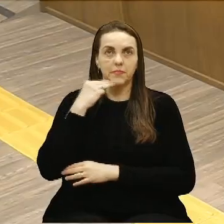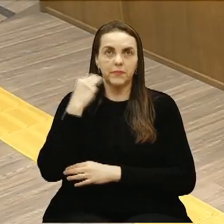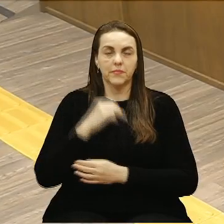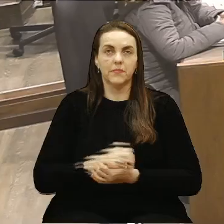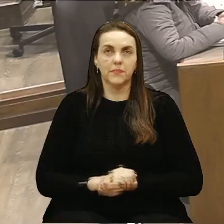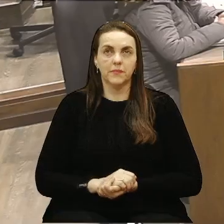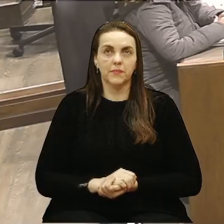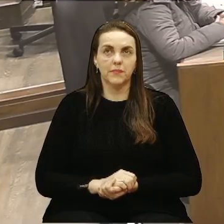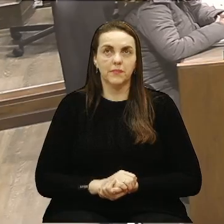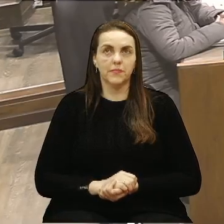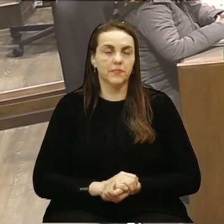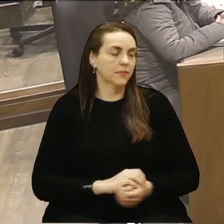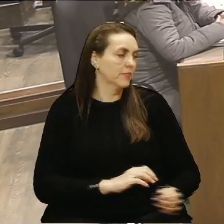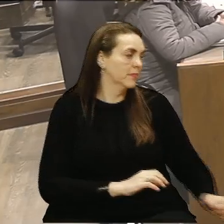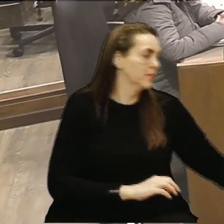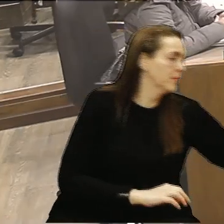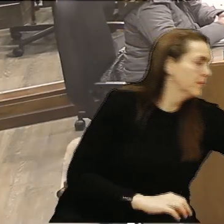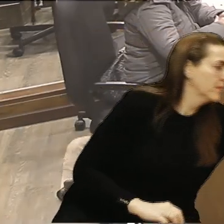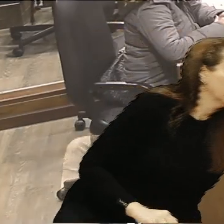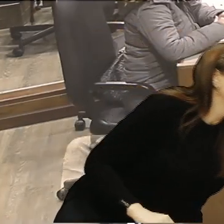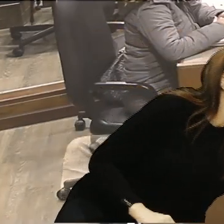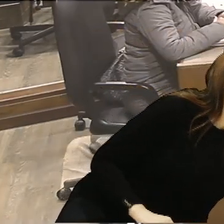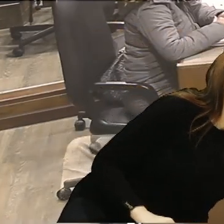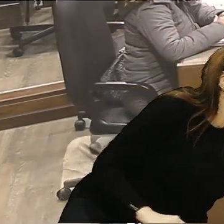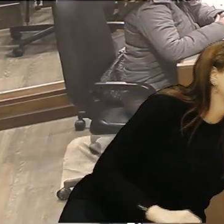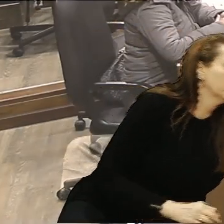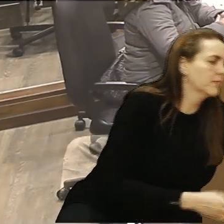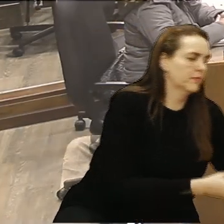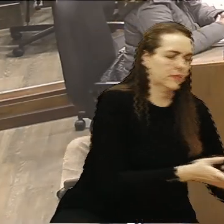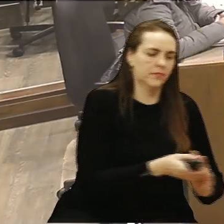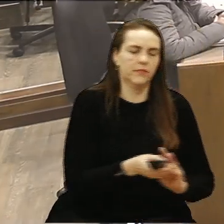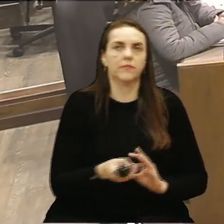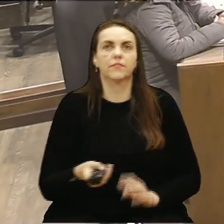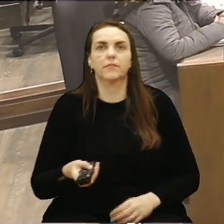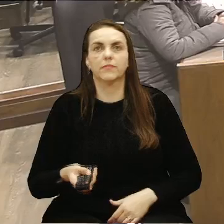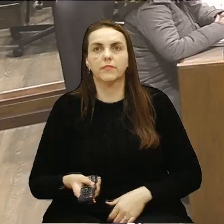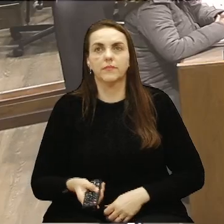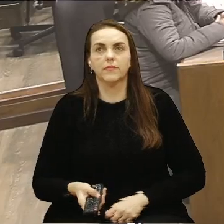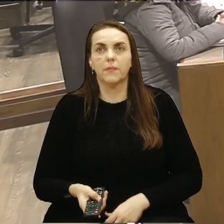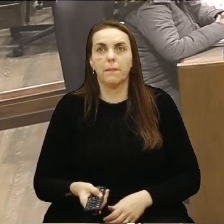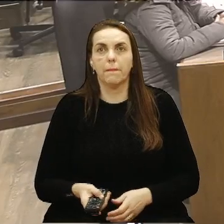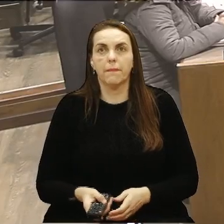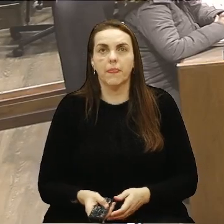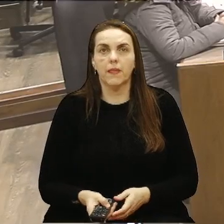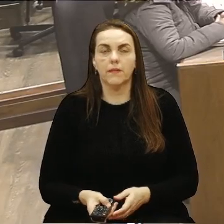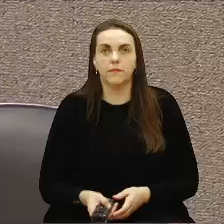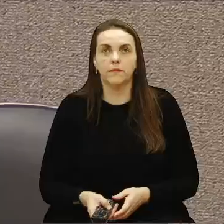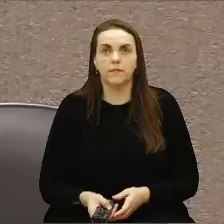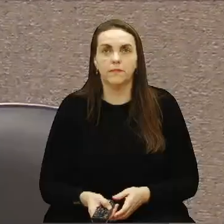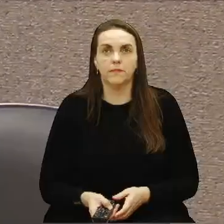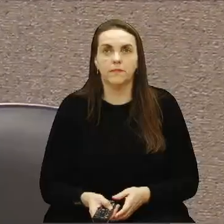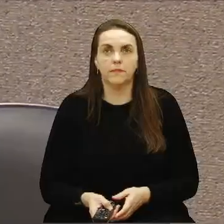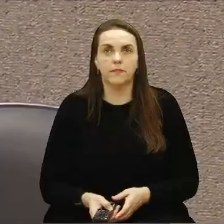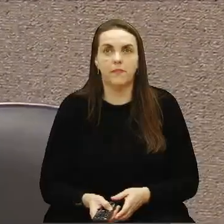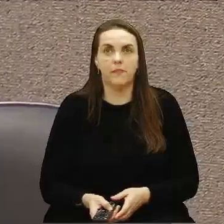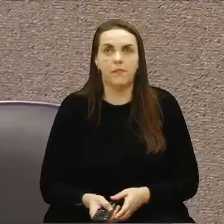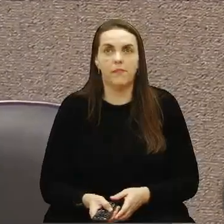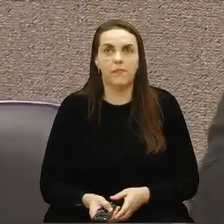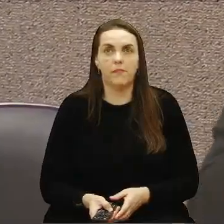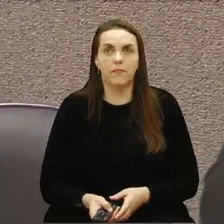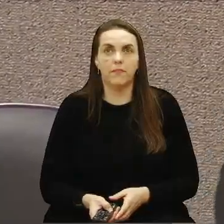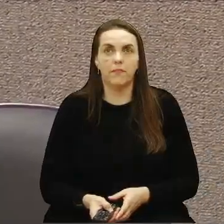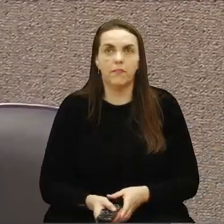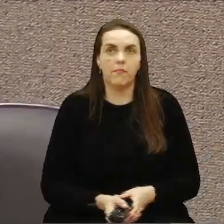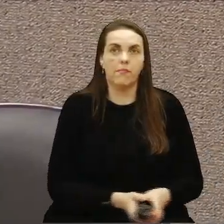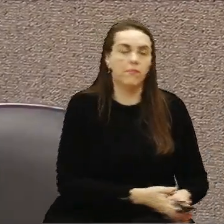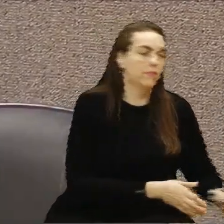Santos. De uma forma muito rápida, mas só para referir, eu participei, a vereadora que participou dessa reunião que foi feita aqui com